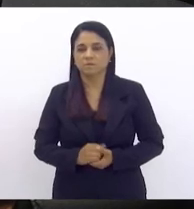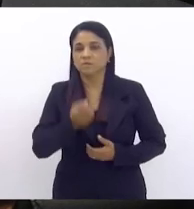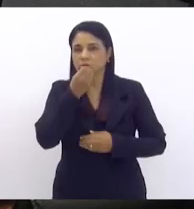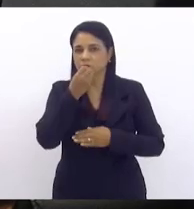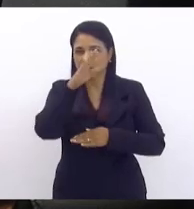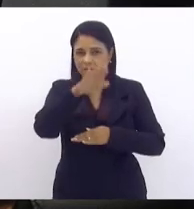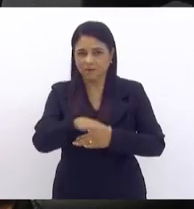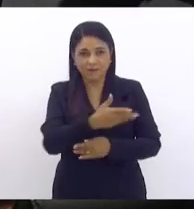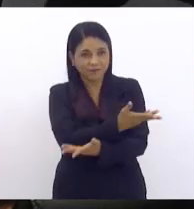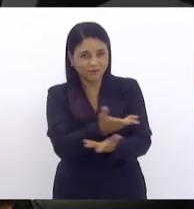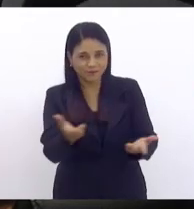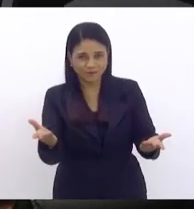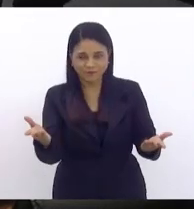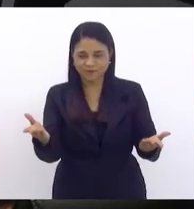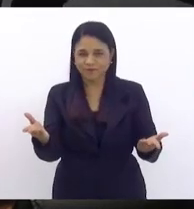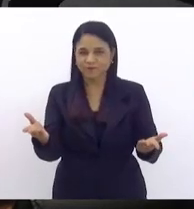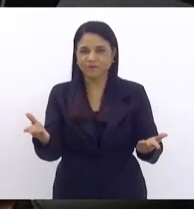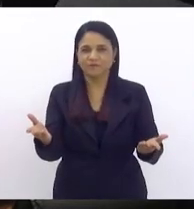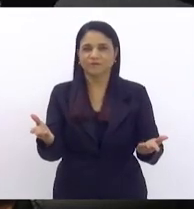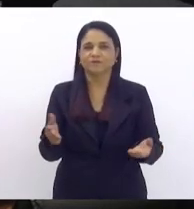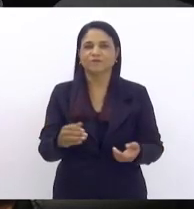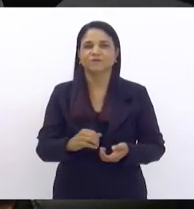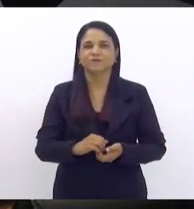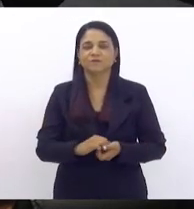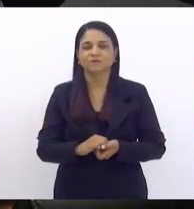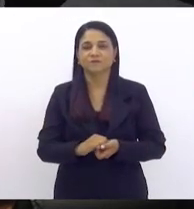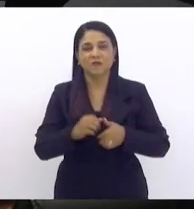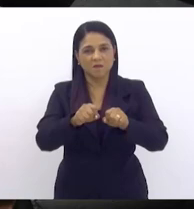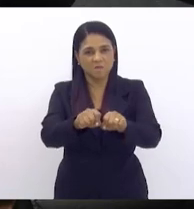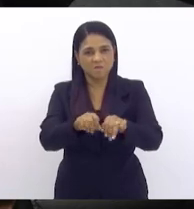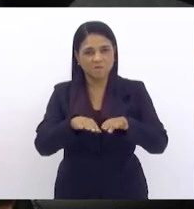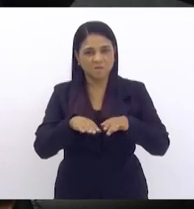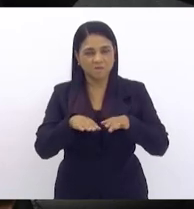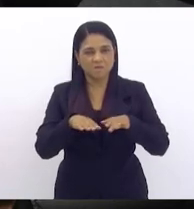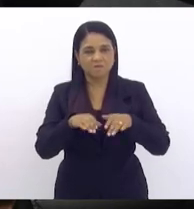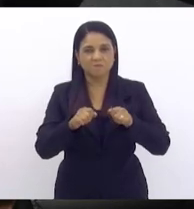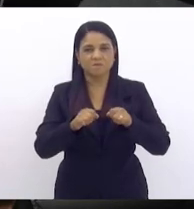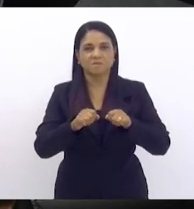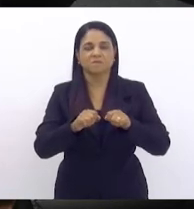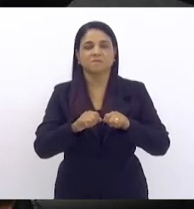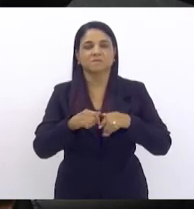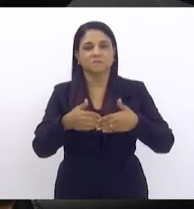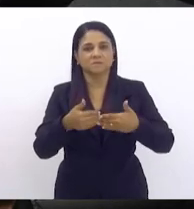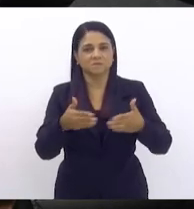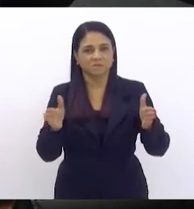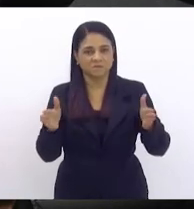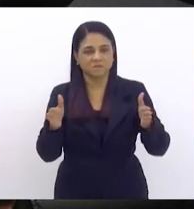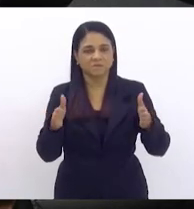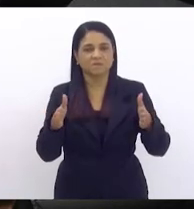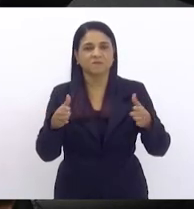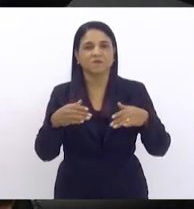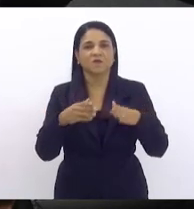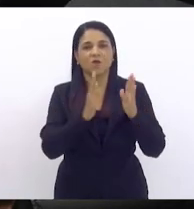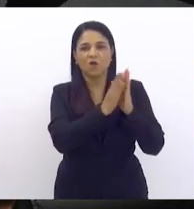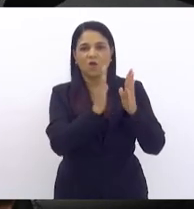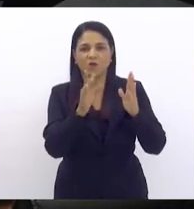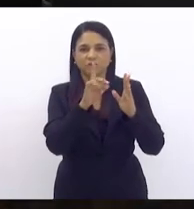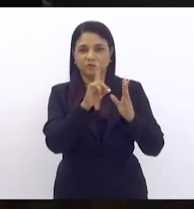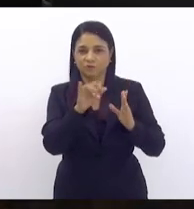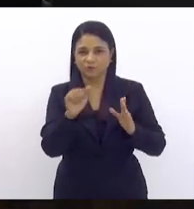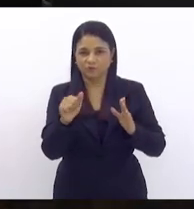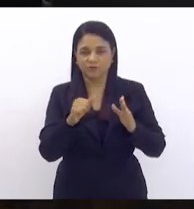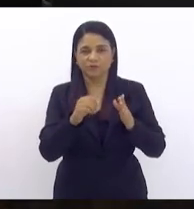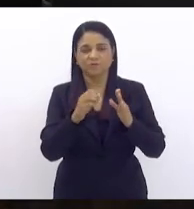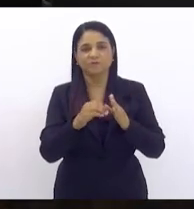Boa tarde a todos e todas. Está reaberta a sessão. Passa-se a ordem do dia.